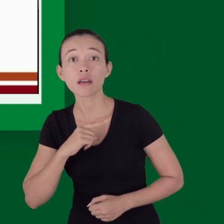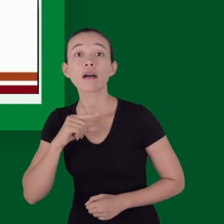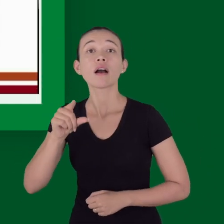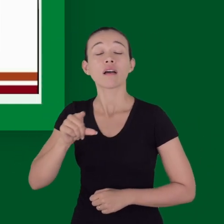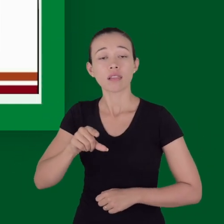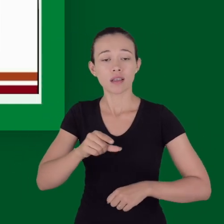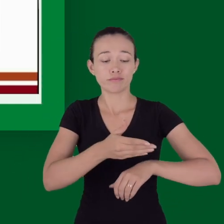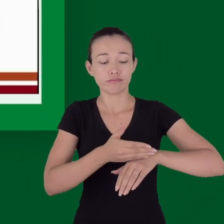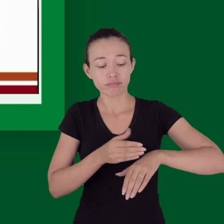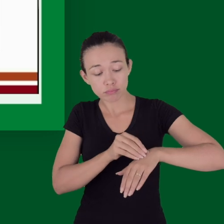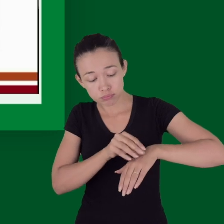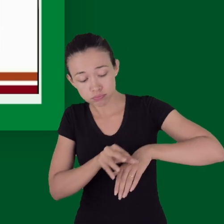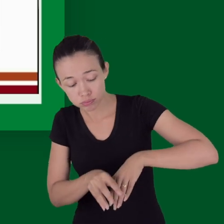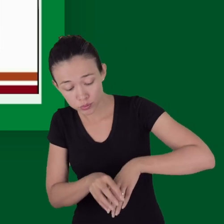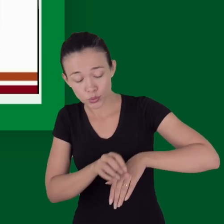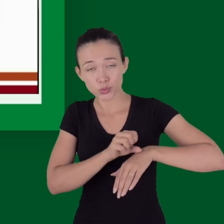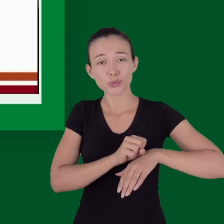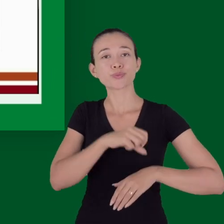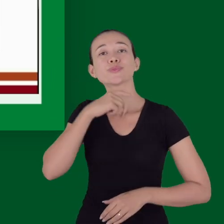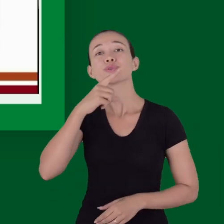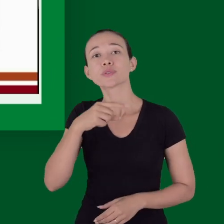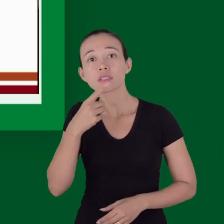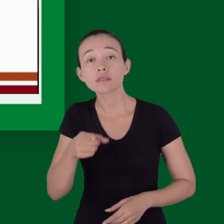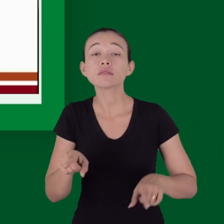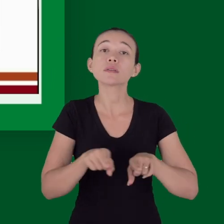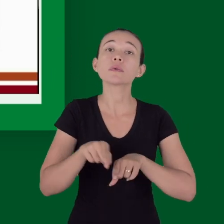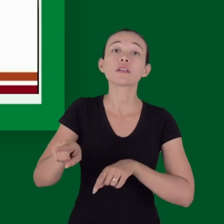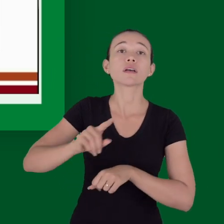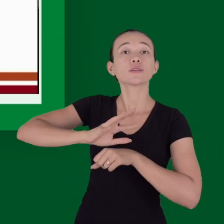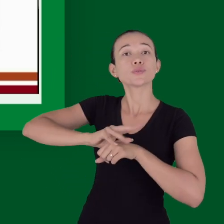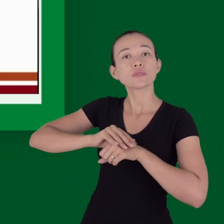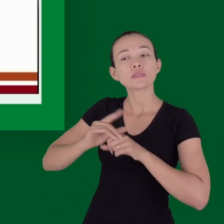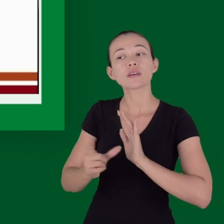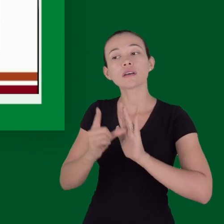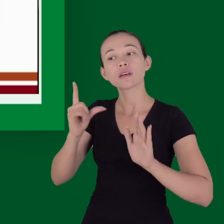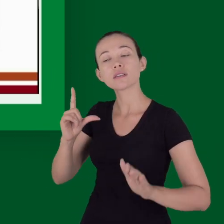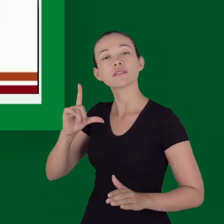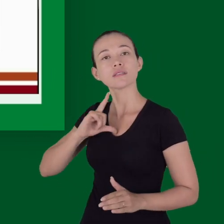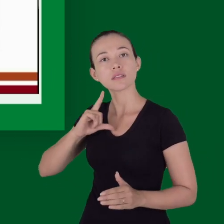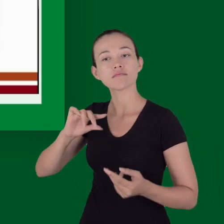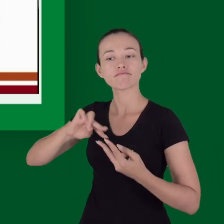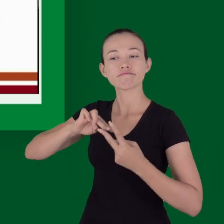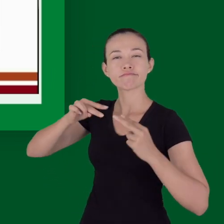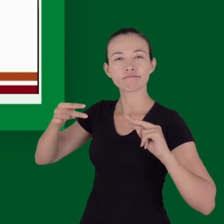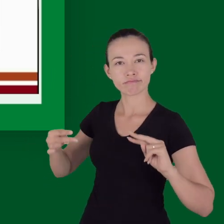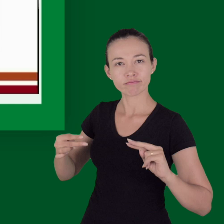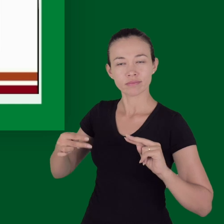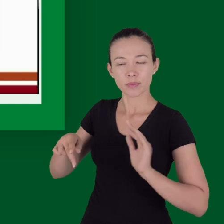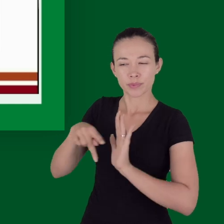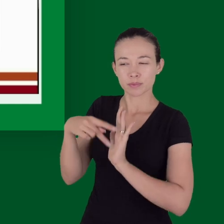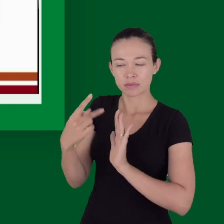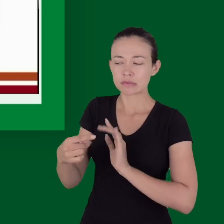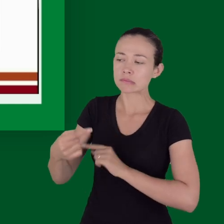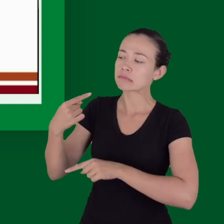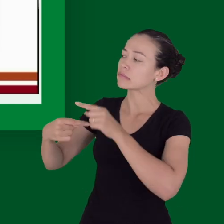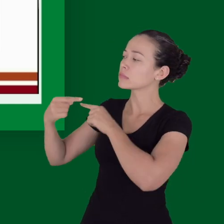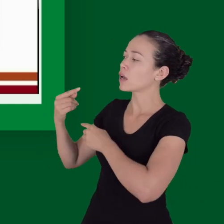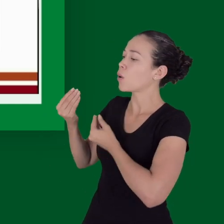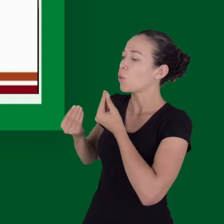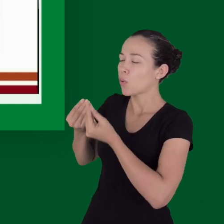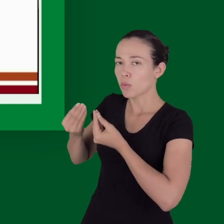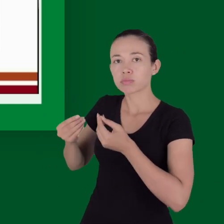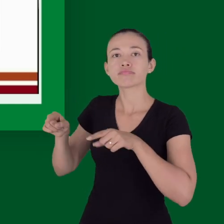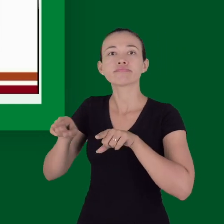eh eh gerar uma coagulopatia dificuldade na coagulação doenças prévias medicações fatores genéticos também